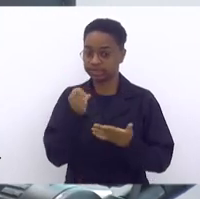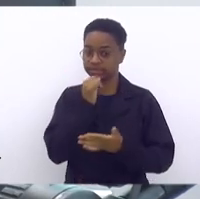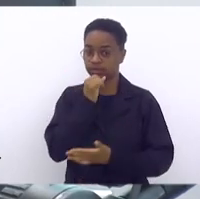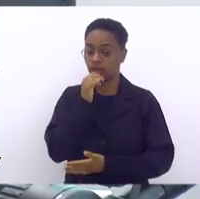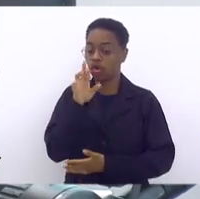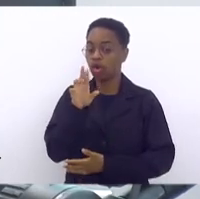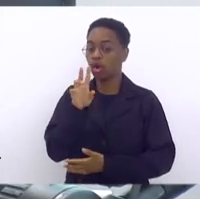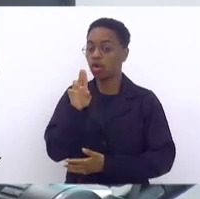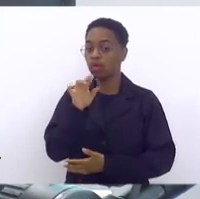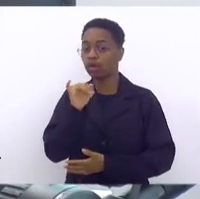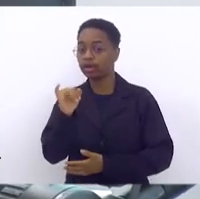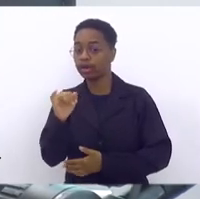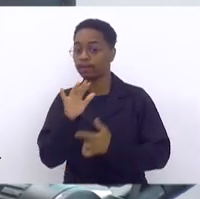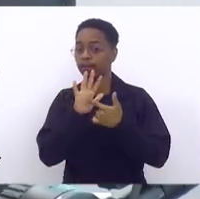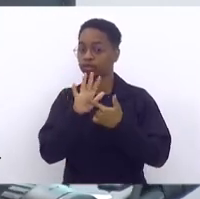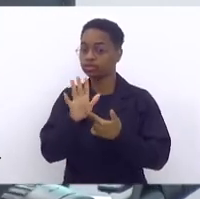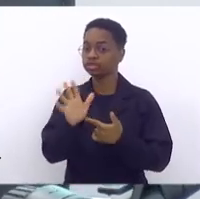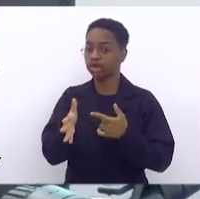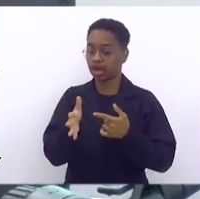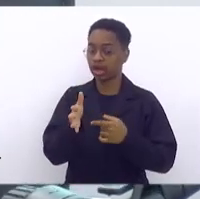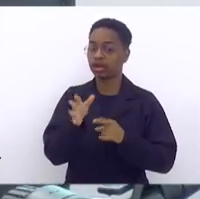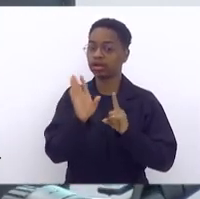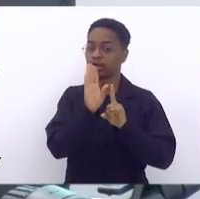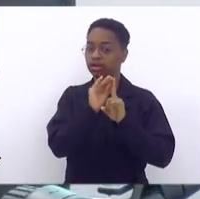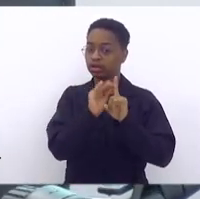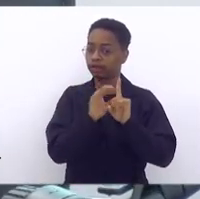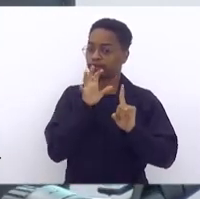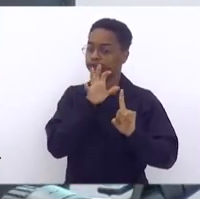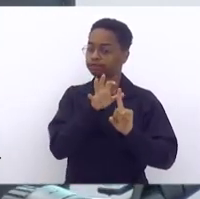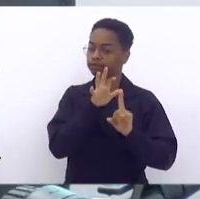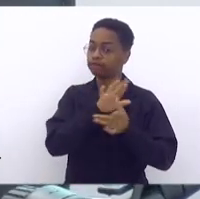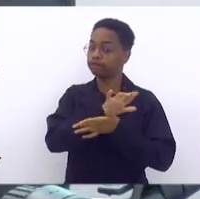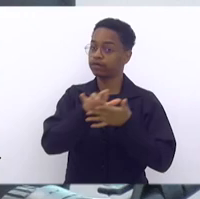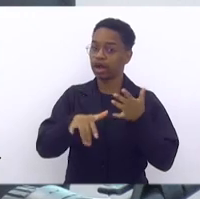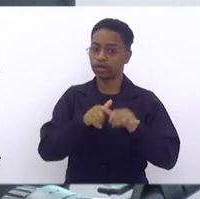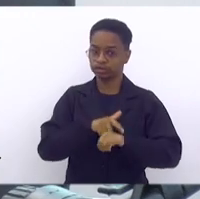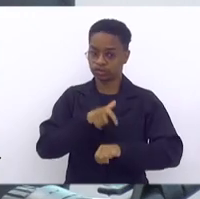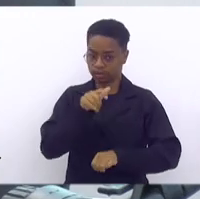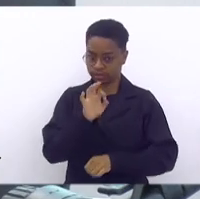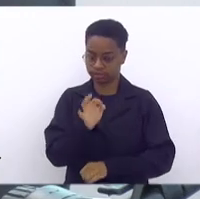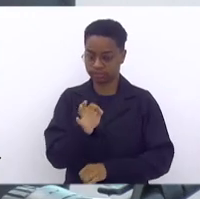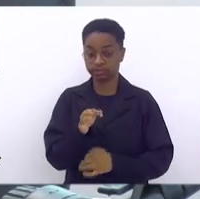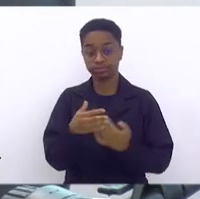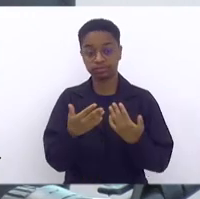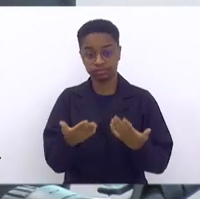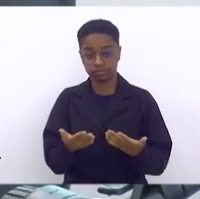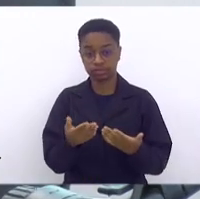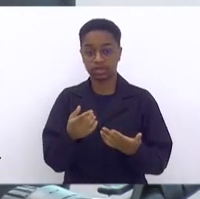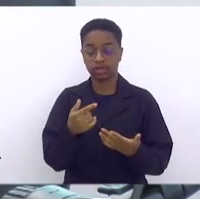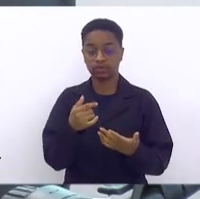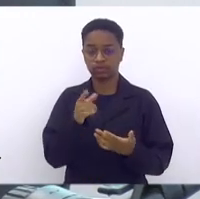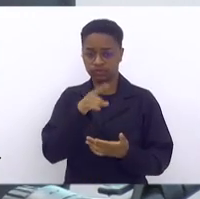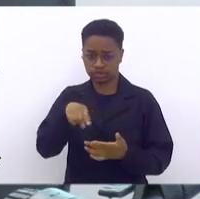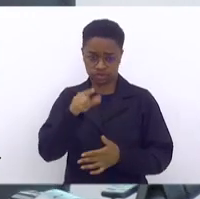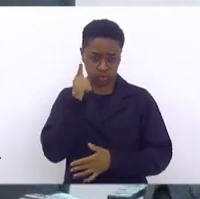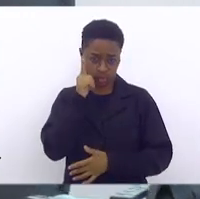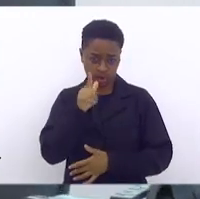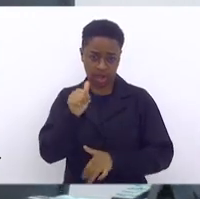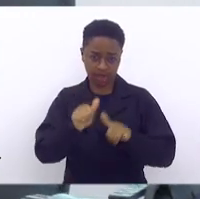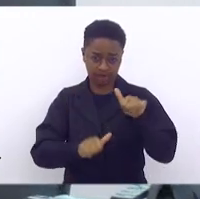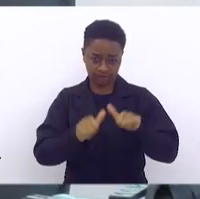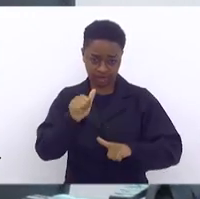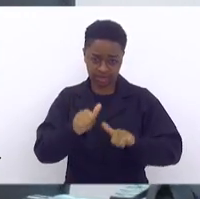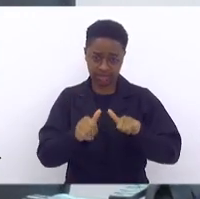apareceu aqui numa importunação sexual várias vezes, né? Então, assim, se vocês fazem essa avaliação de risco para